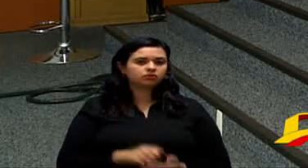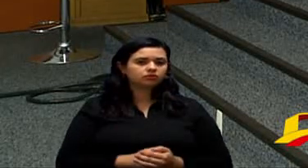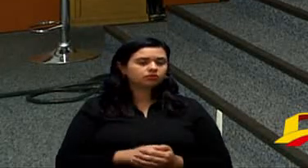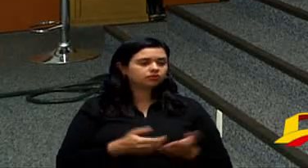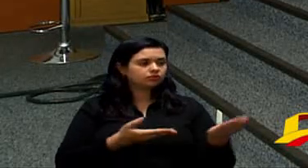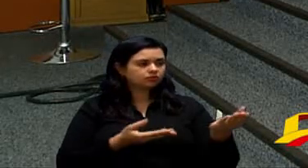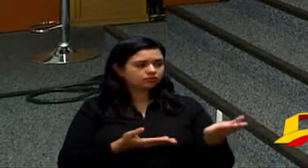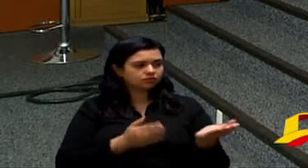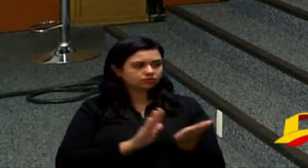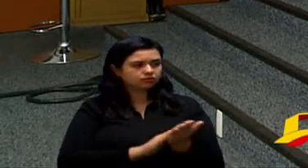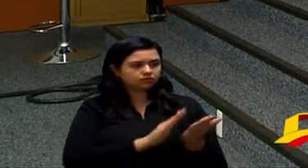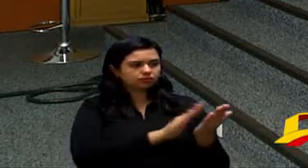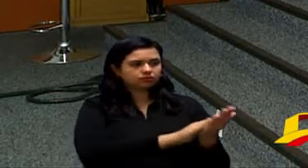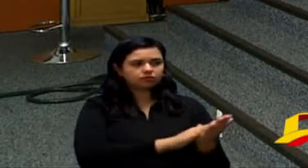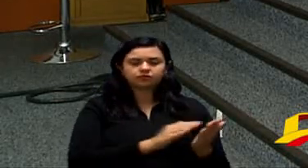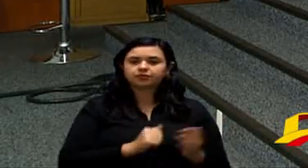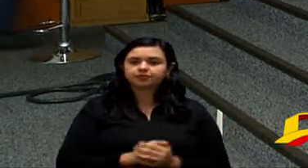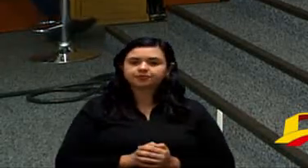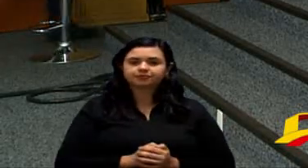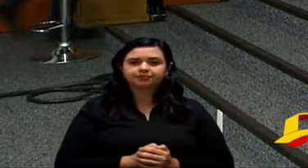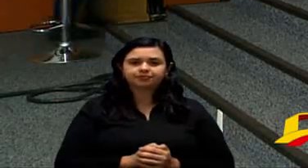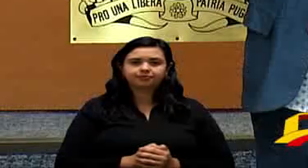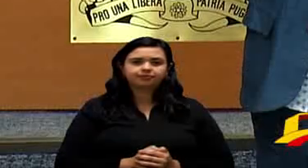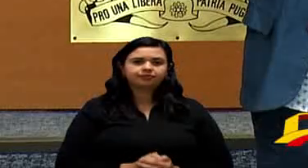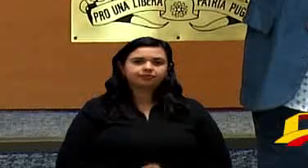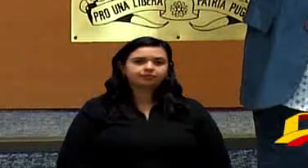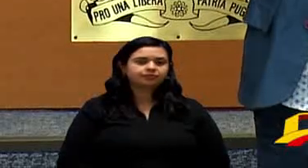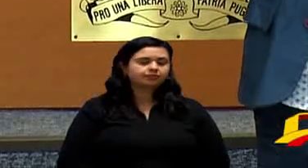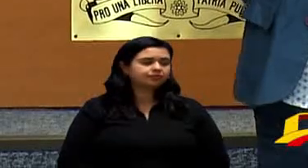Ítalo a devido homenagem